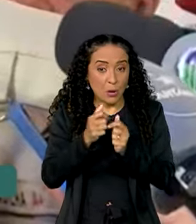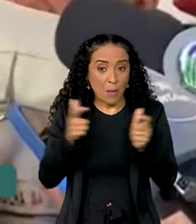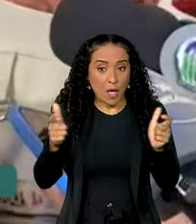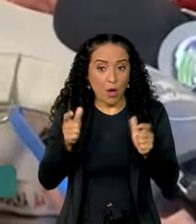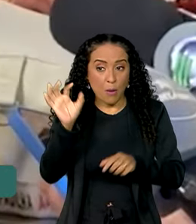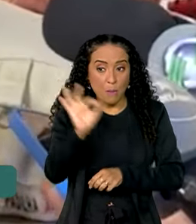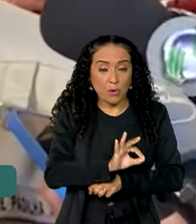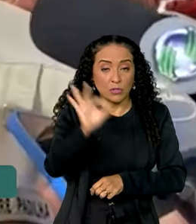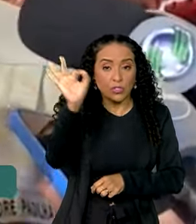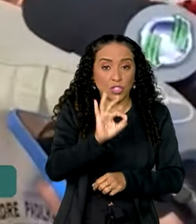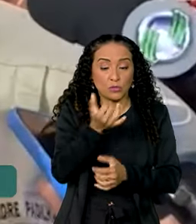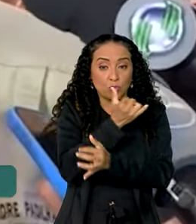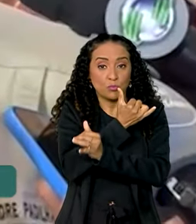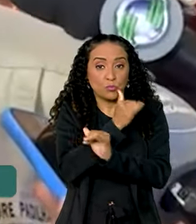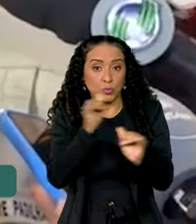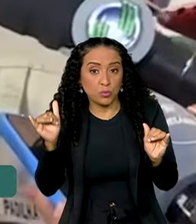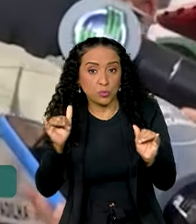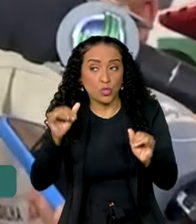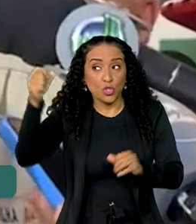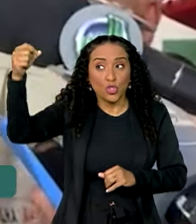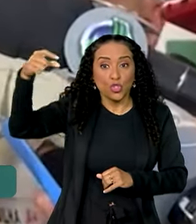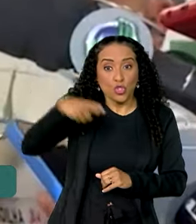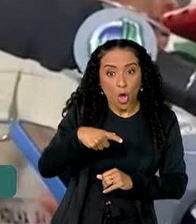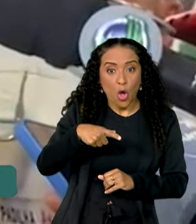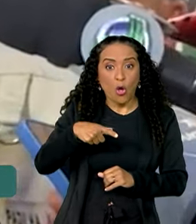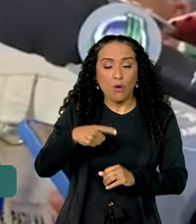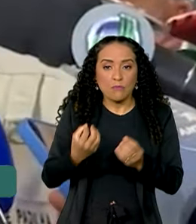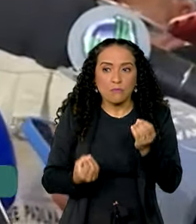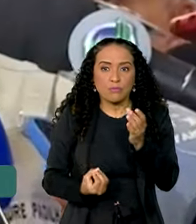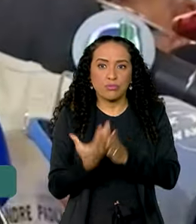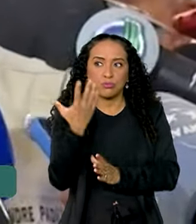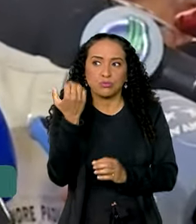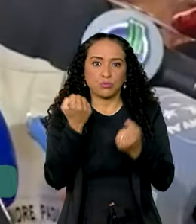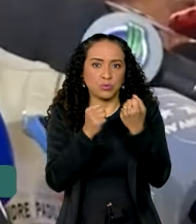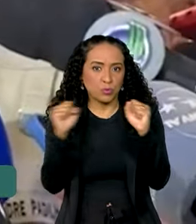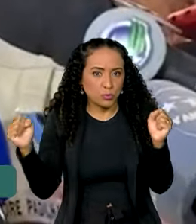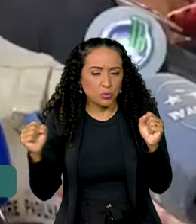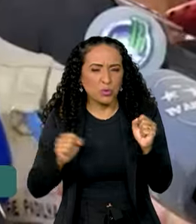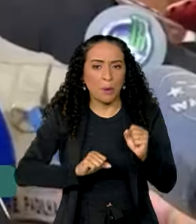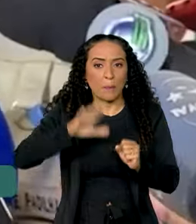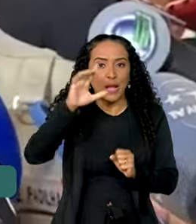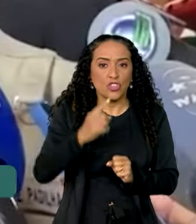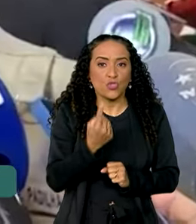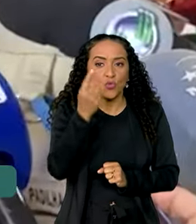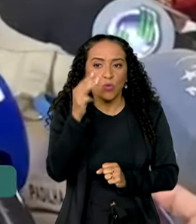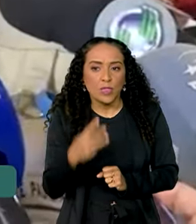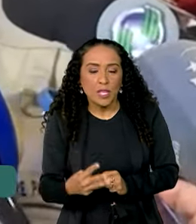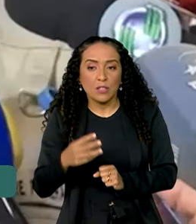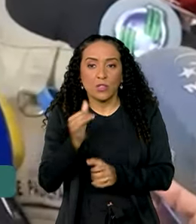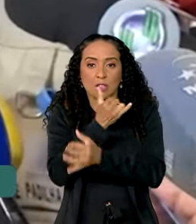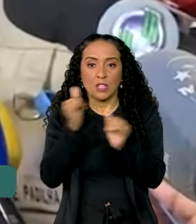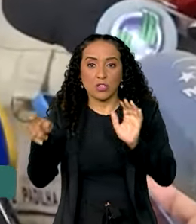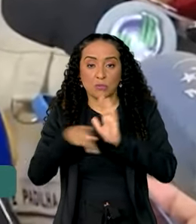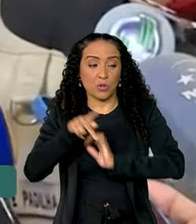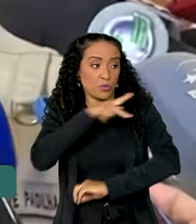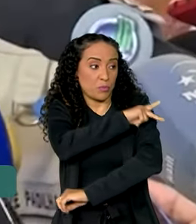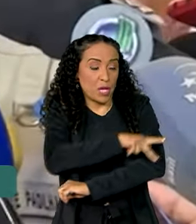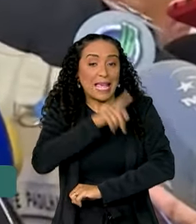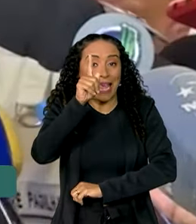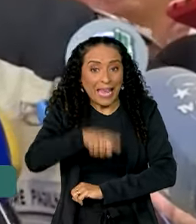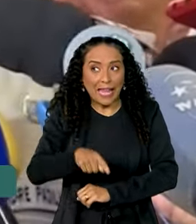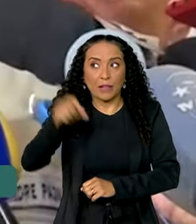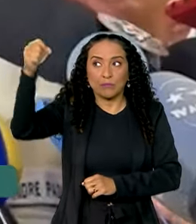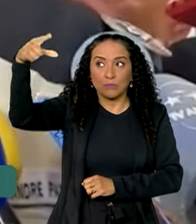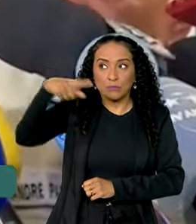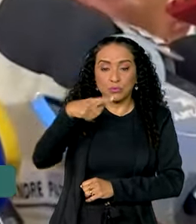percentual da energia solar na sua matriz energética mais de 1 ter da energia do Piauí já vem da energia